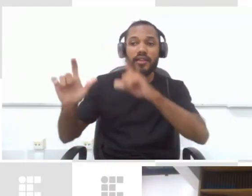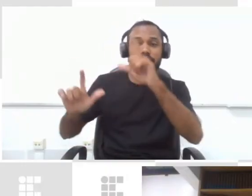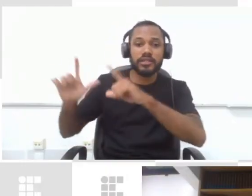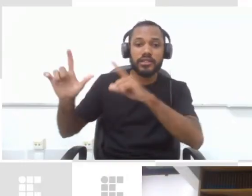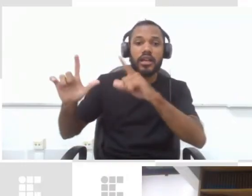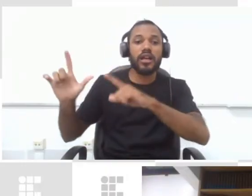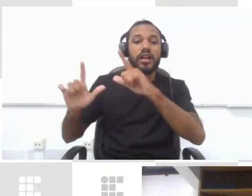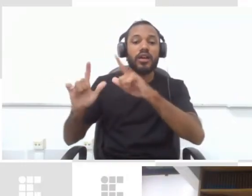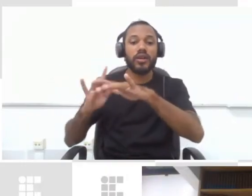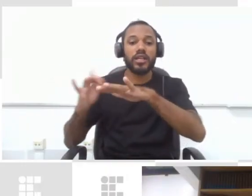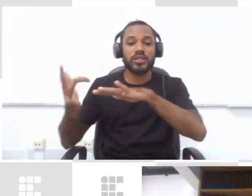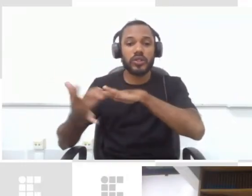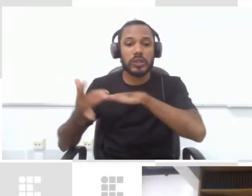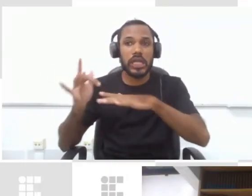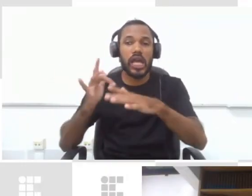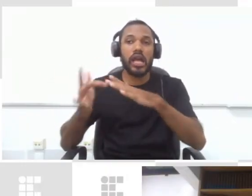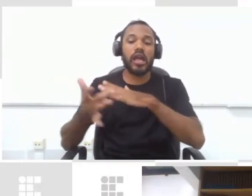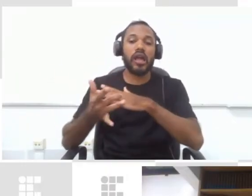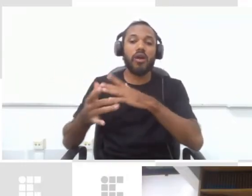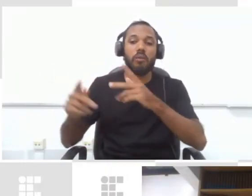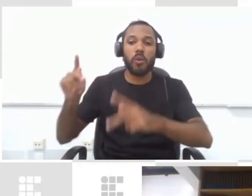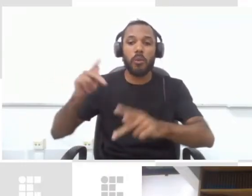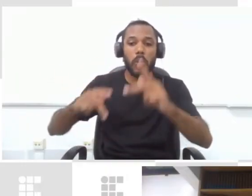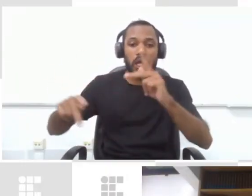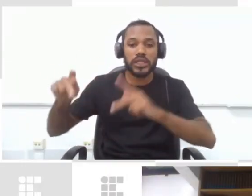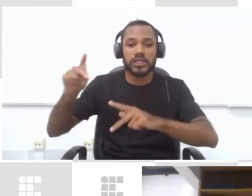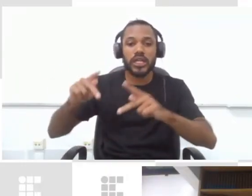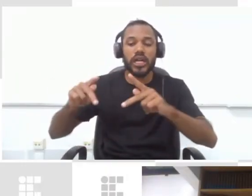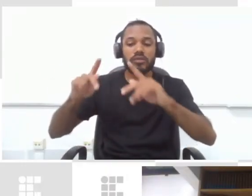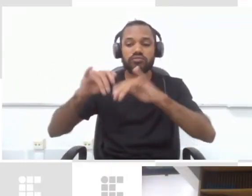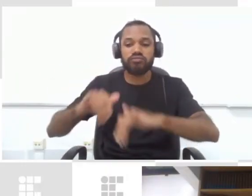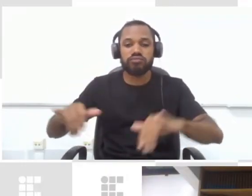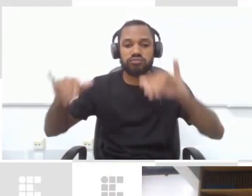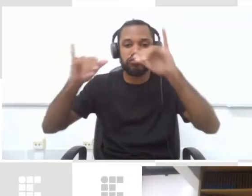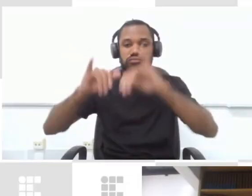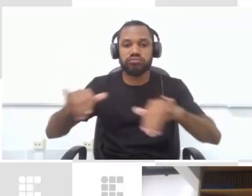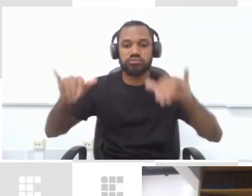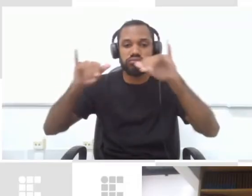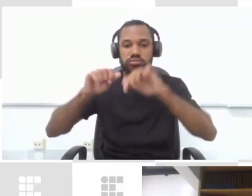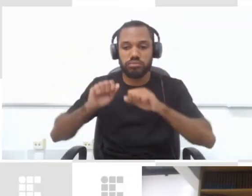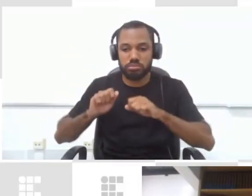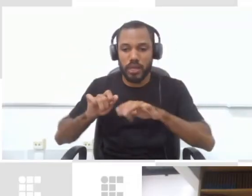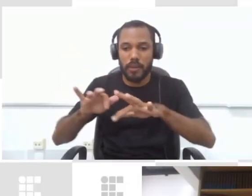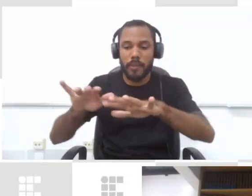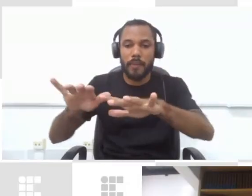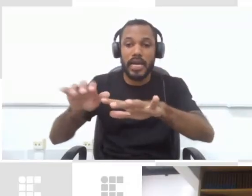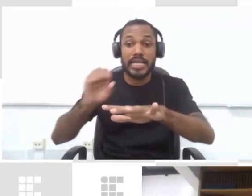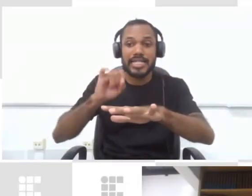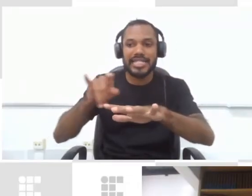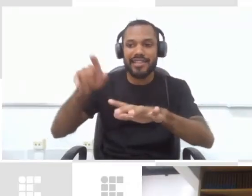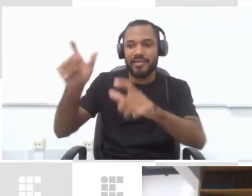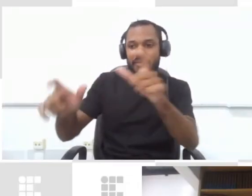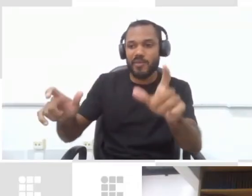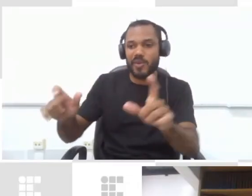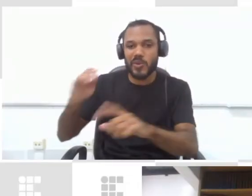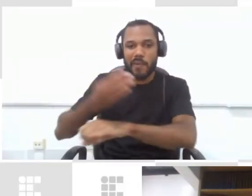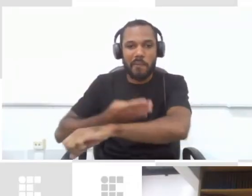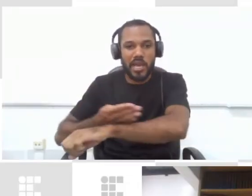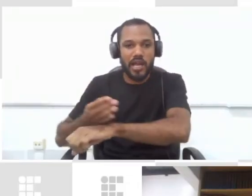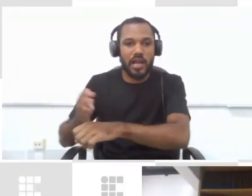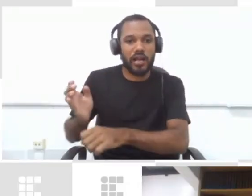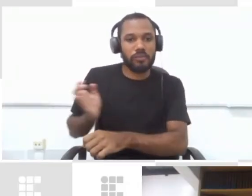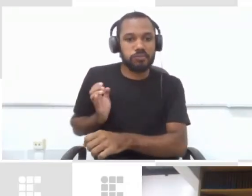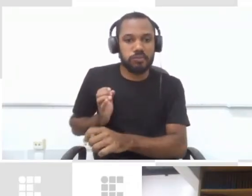forma geral, da opinião pública, da televisão, etc., etc. Quando existe um impacto numa população branca, esse impacto é